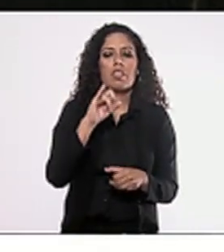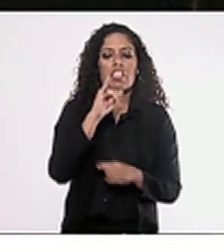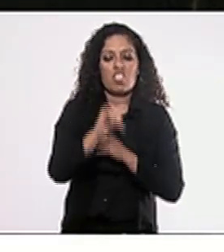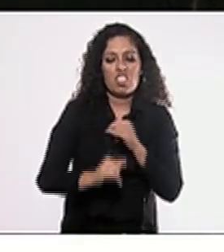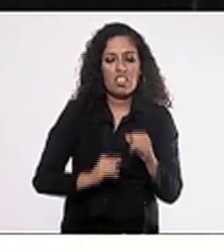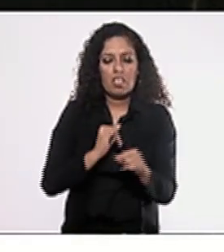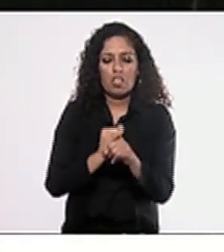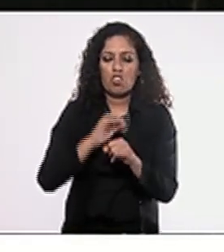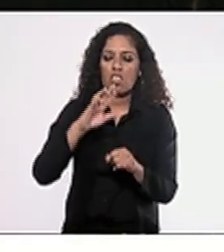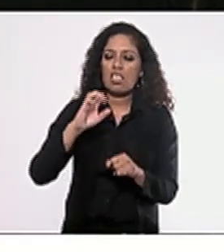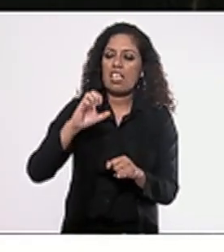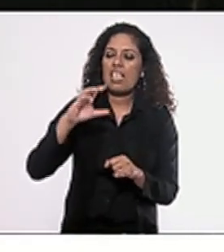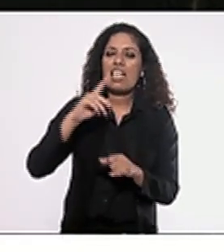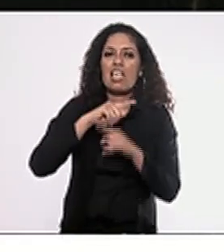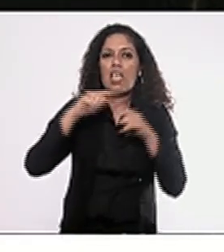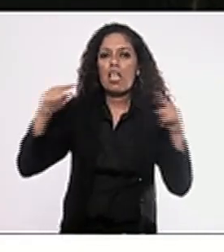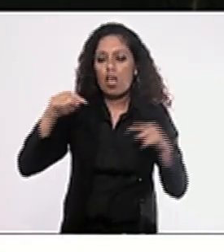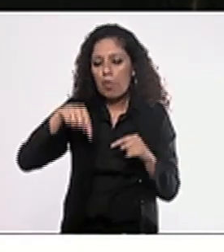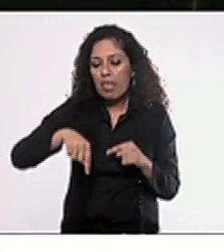série de consumidores